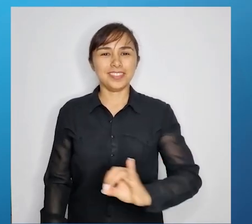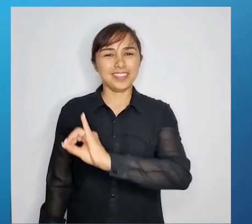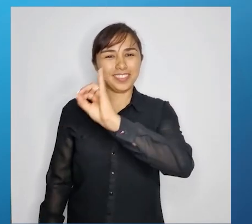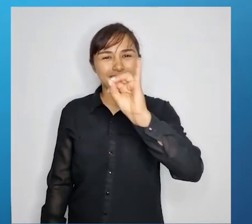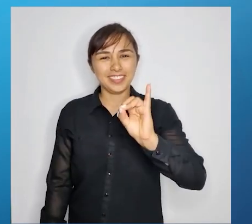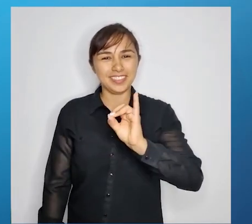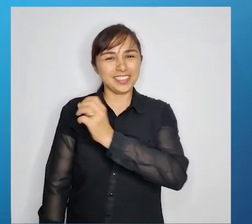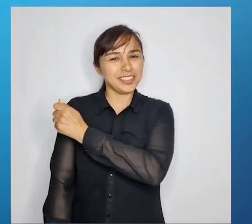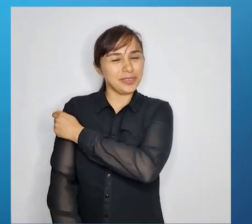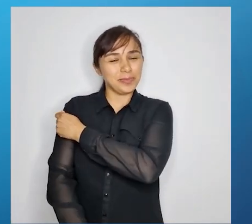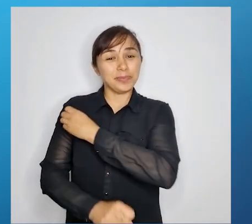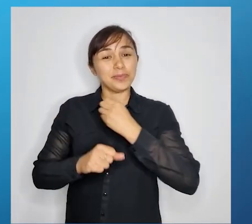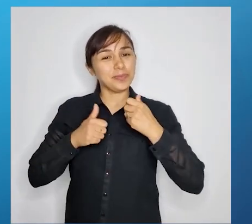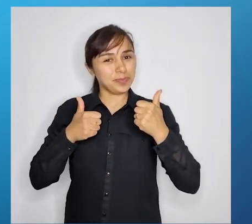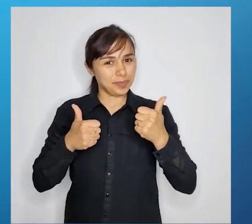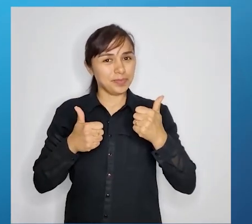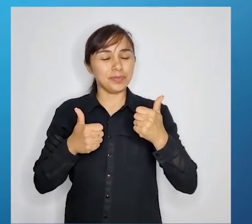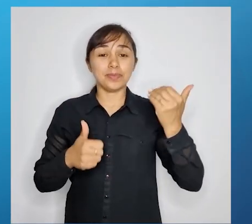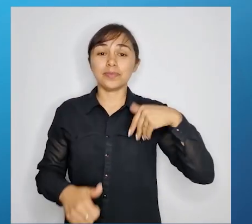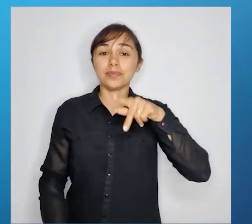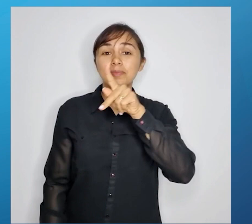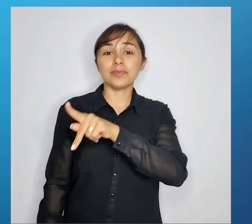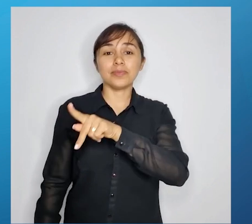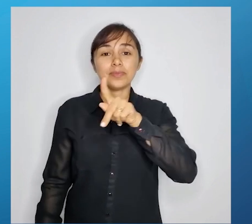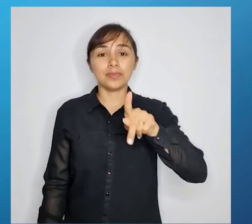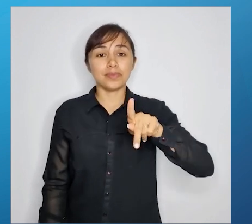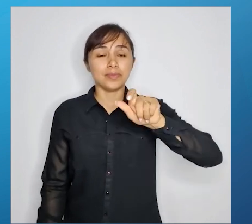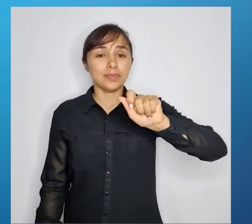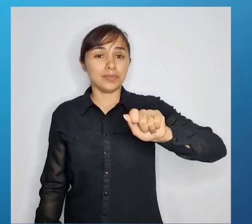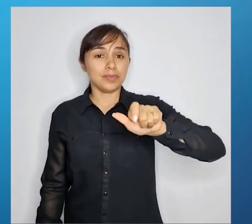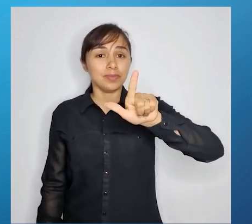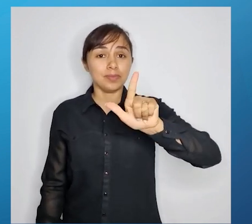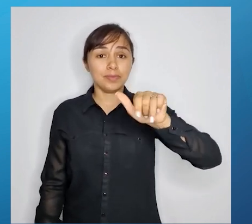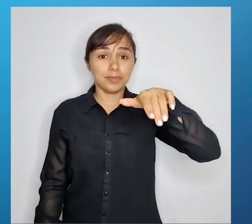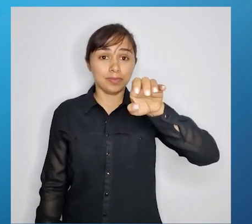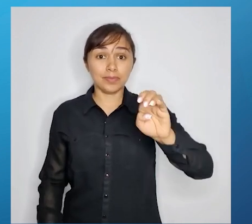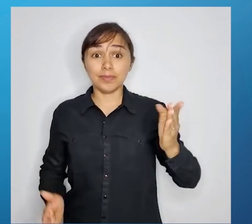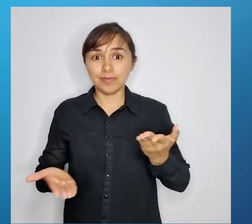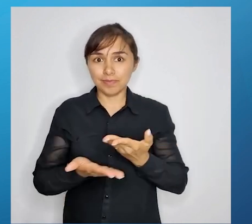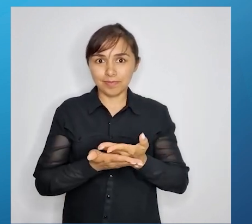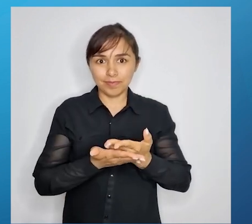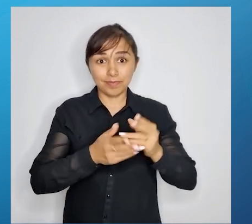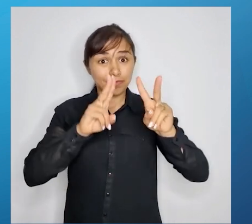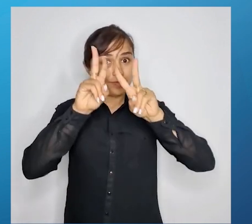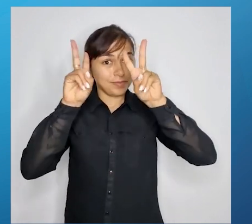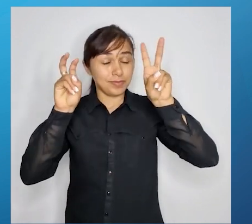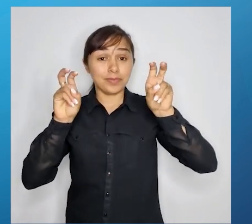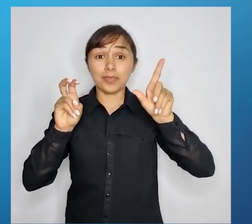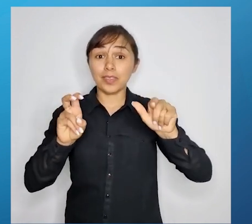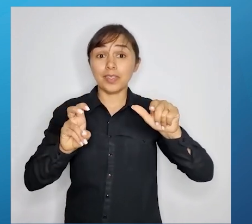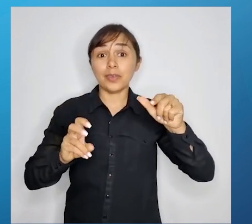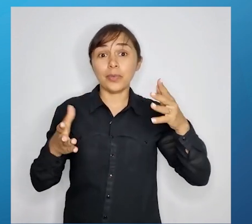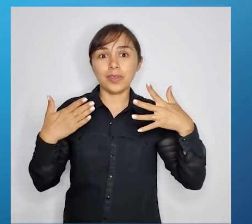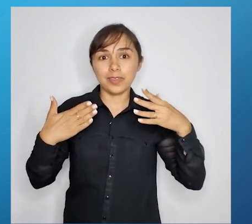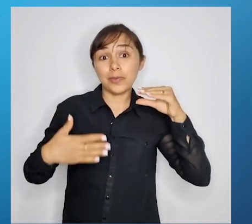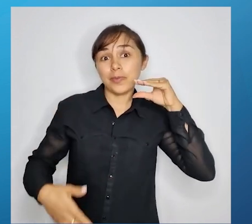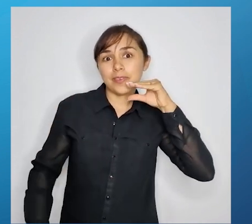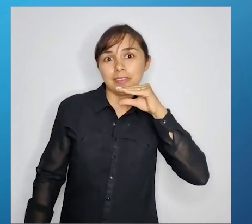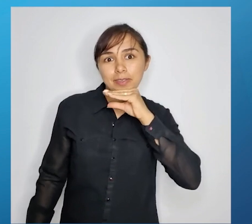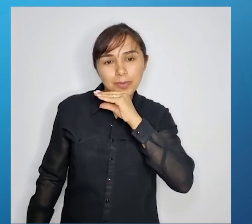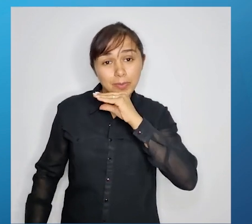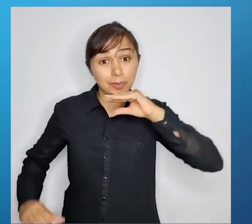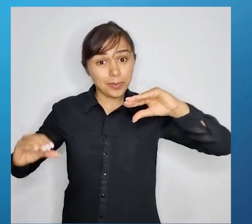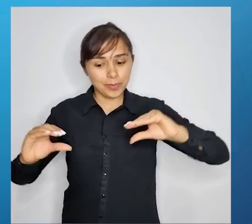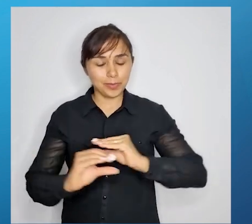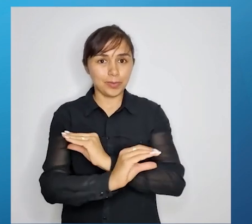Olá, alunos! Tudo bem com vocês? Eu sou a professora Aline e o tema da nossa aula de hoje é trocas de calor. Vamos entender melhor